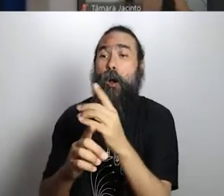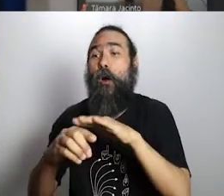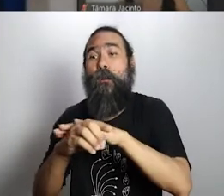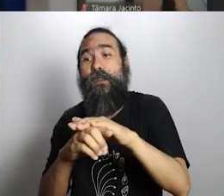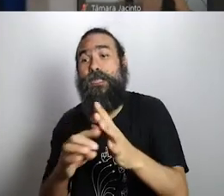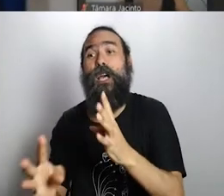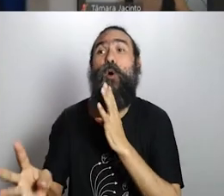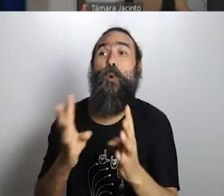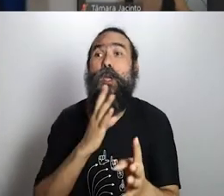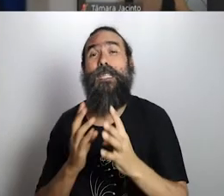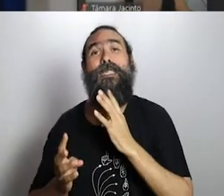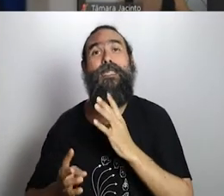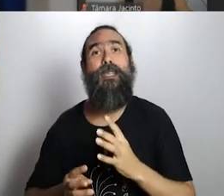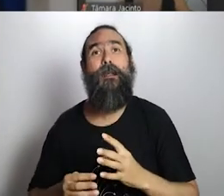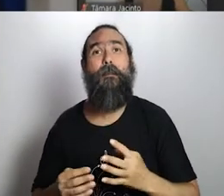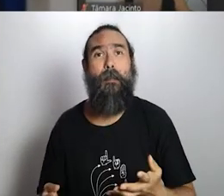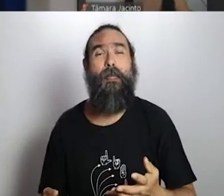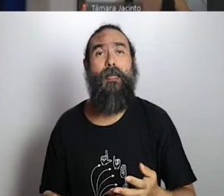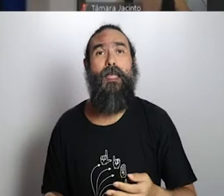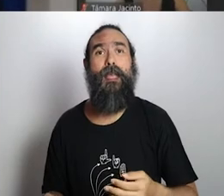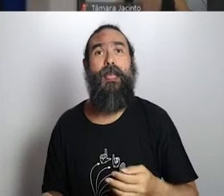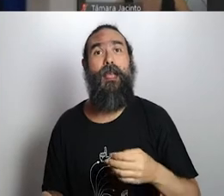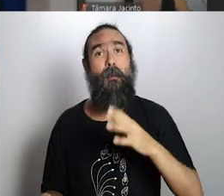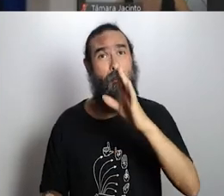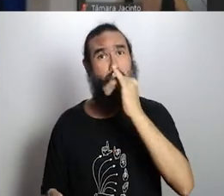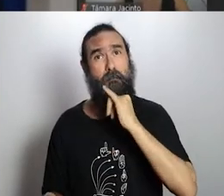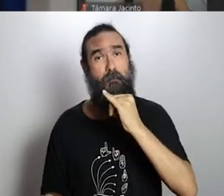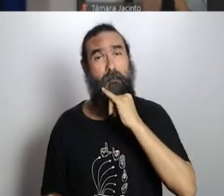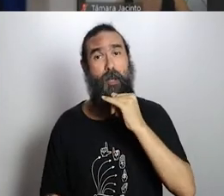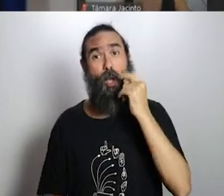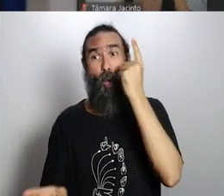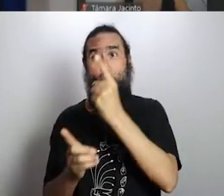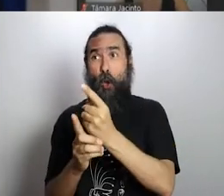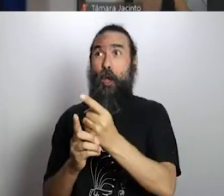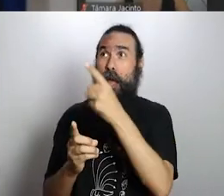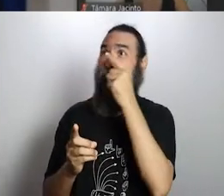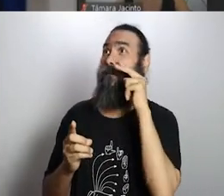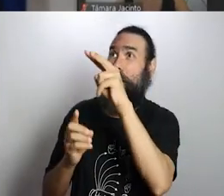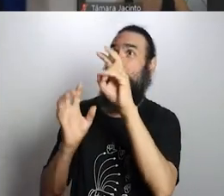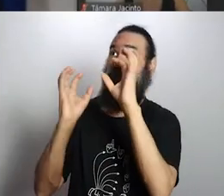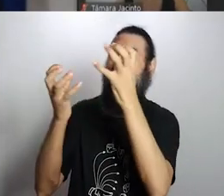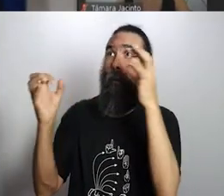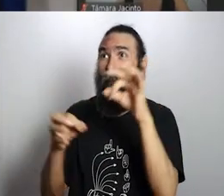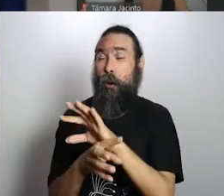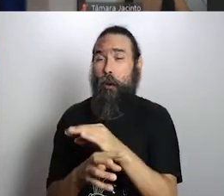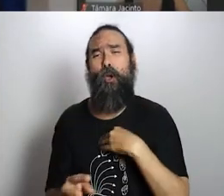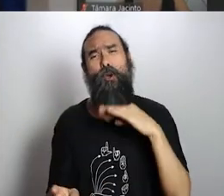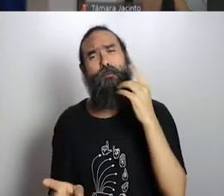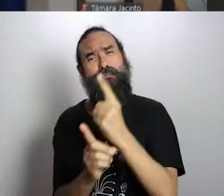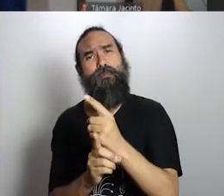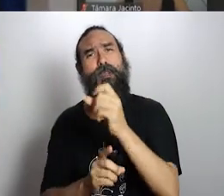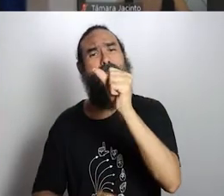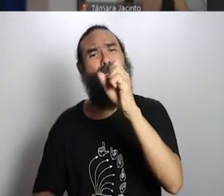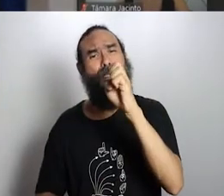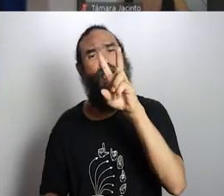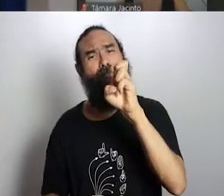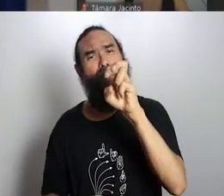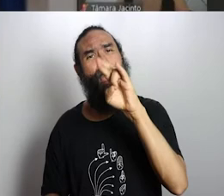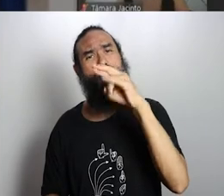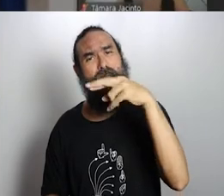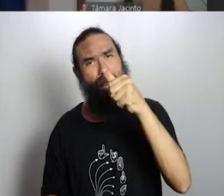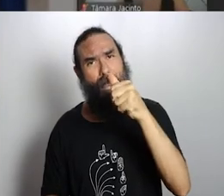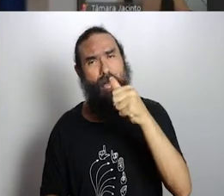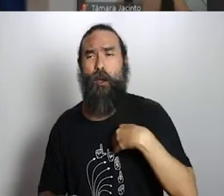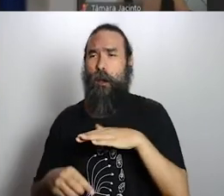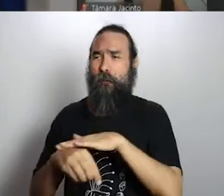oportunidade, depois do show eu conversei com Severina, e ela foi uma pessoa tão atenciosa comigo e falou sobre essas coisas todas, e falou sobre o pai dela, e